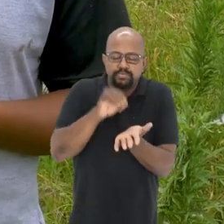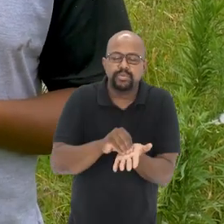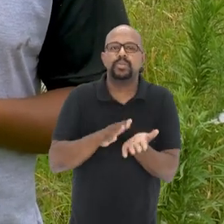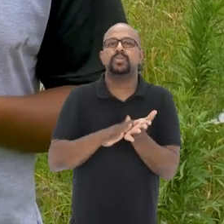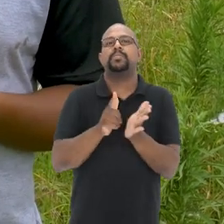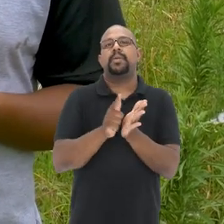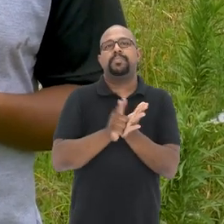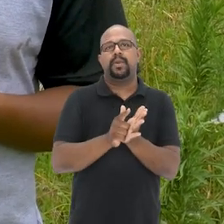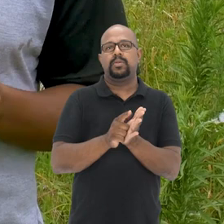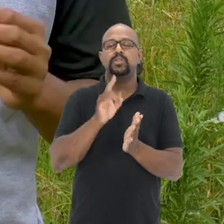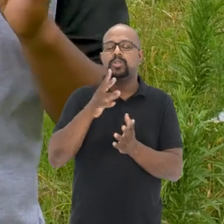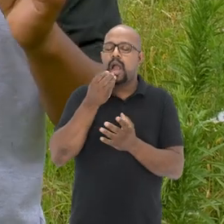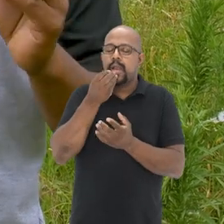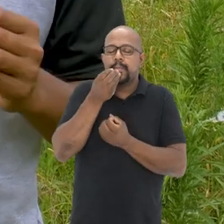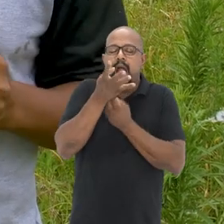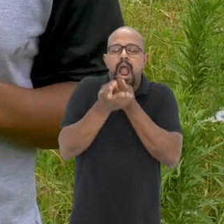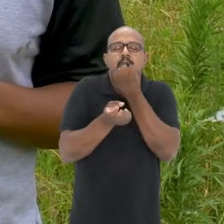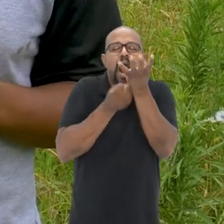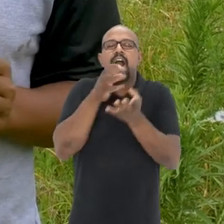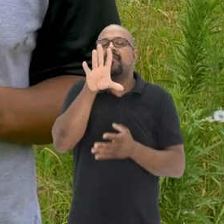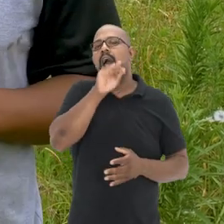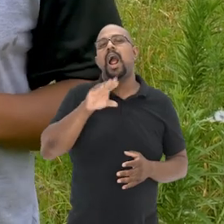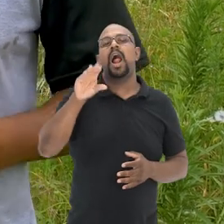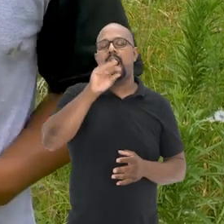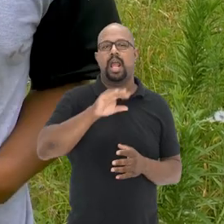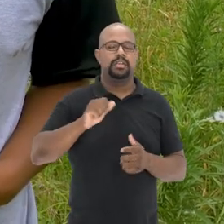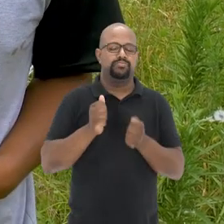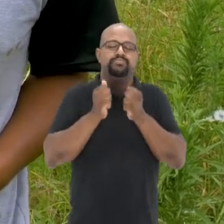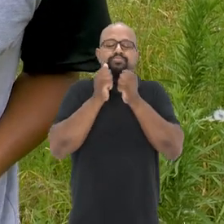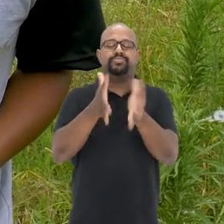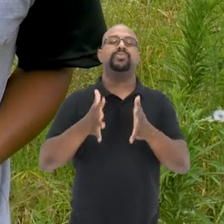papel. Muitas vezes diz, não, só falar. Não.